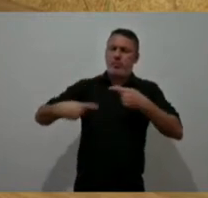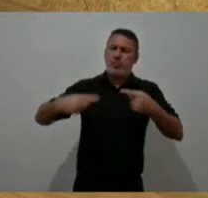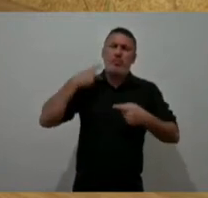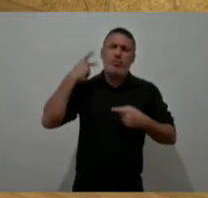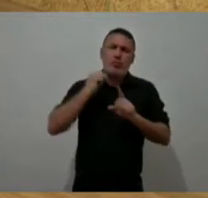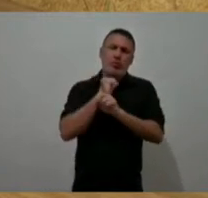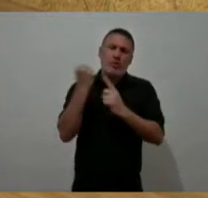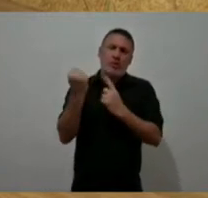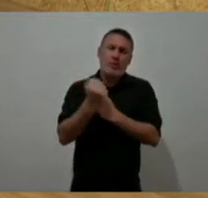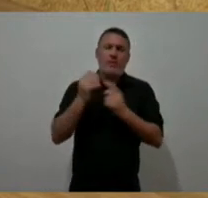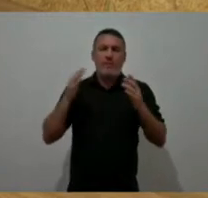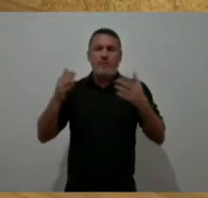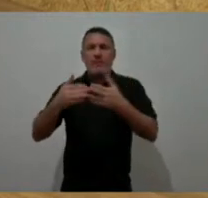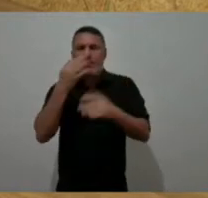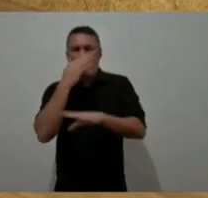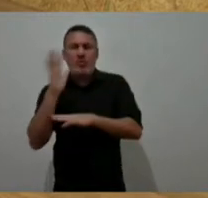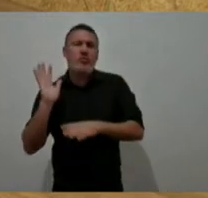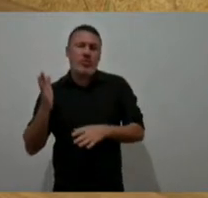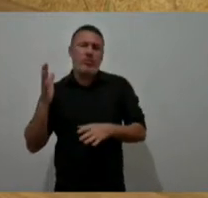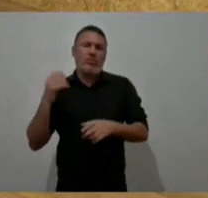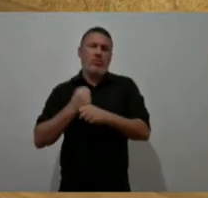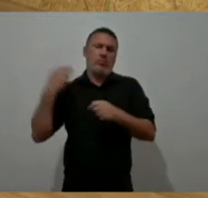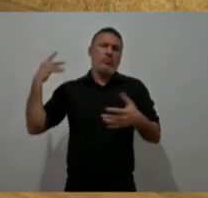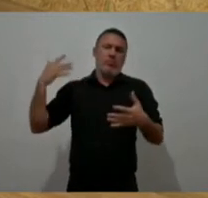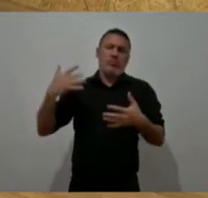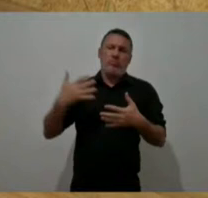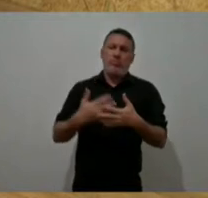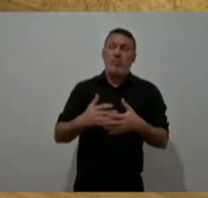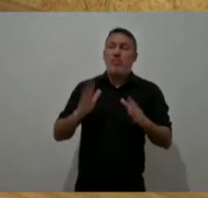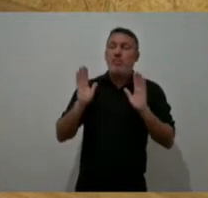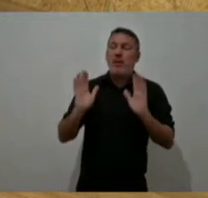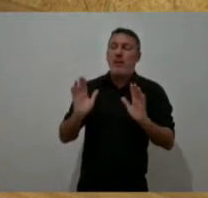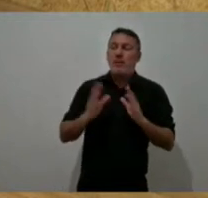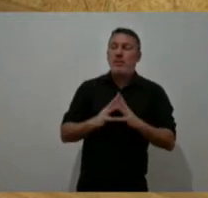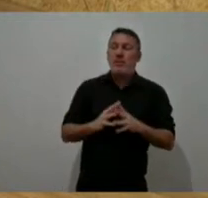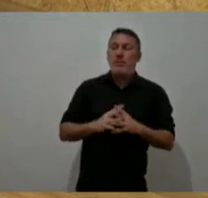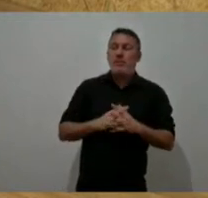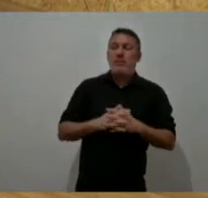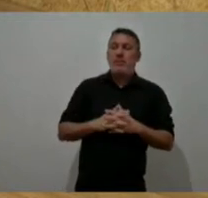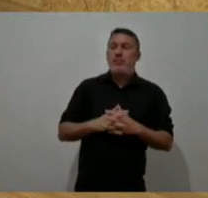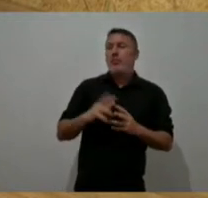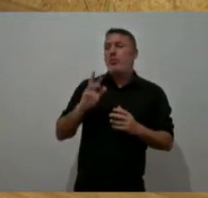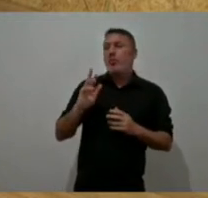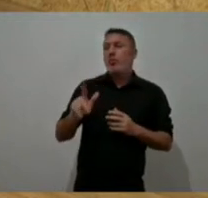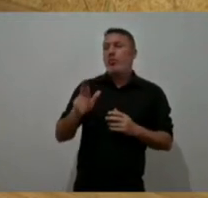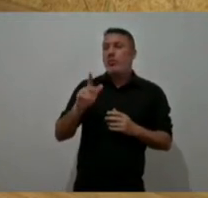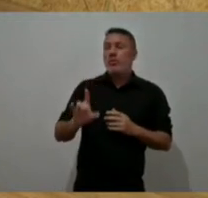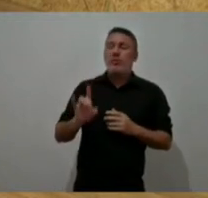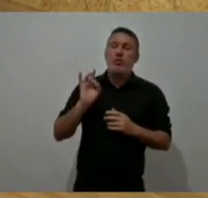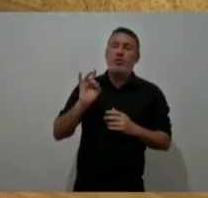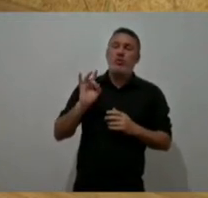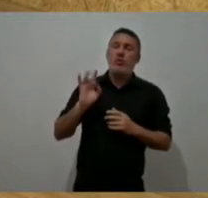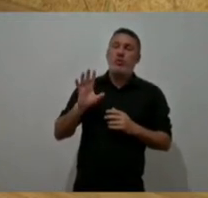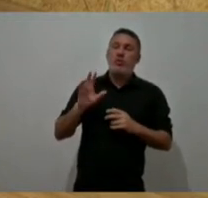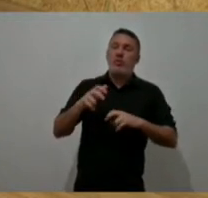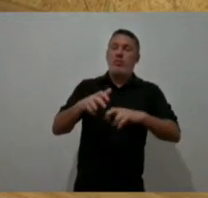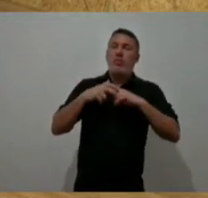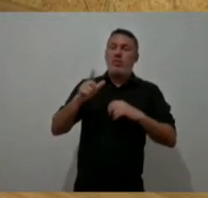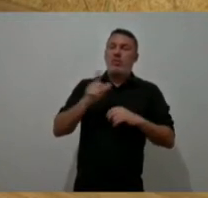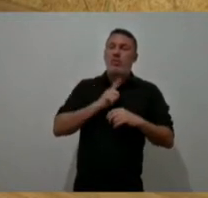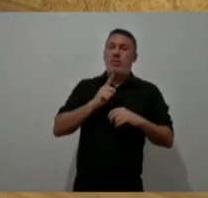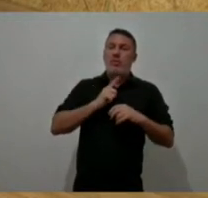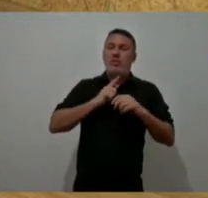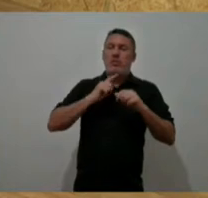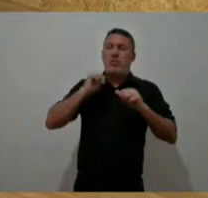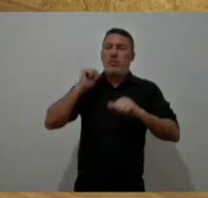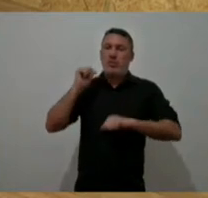há algum tempo, mas não por causa do que está hoje se transformando o mercado, como